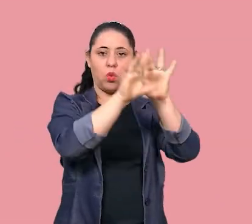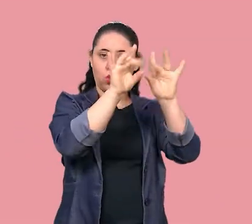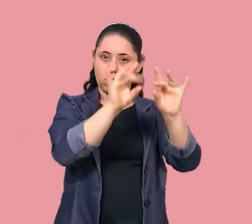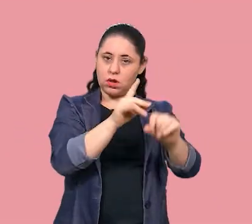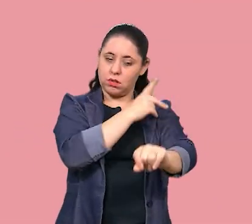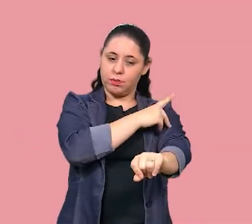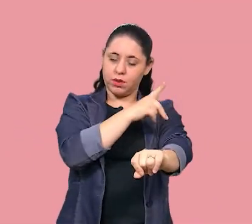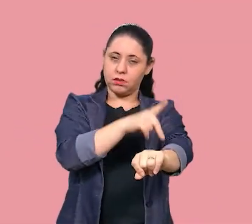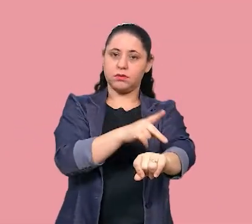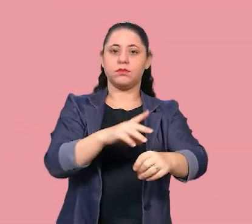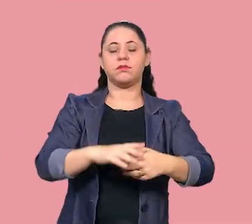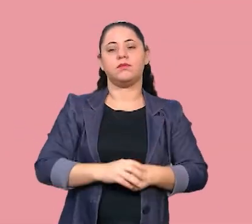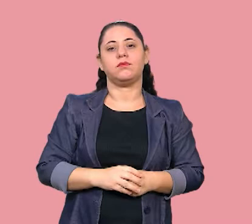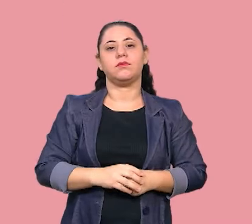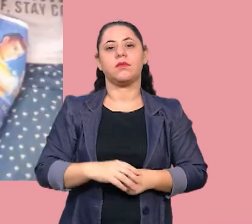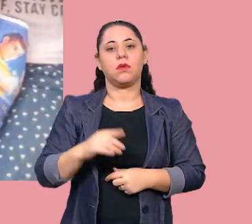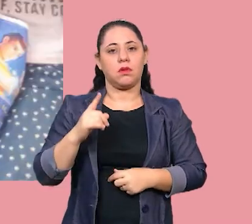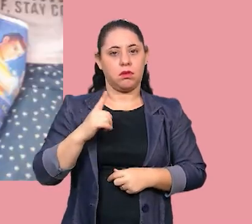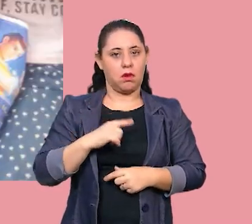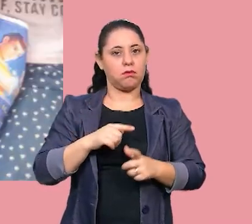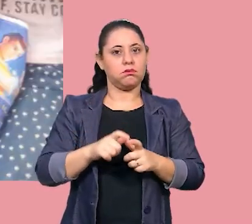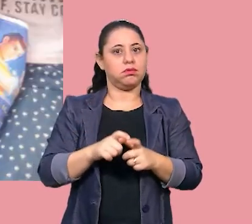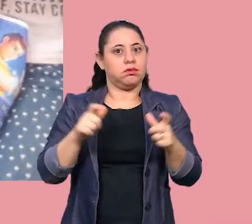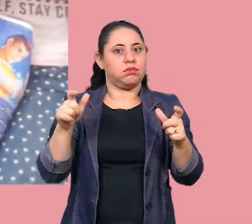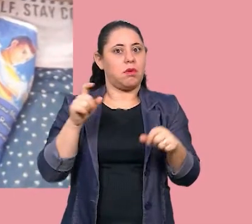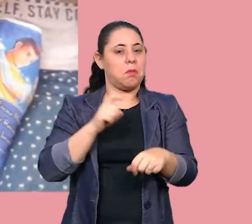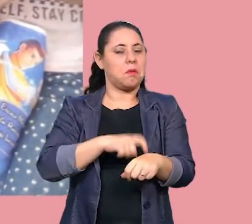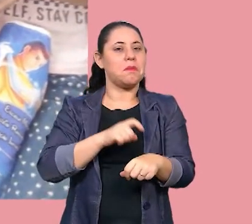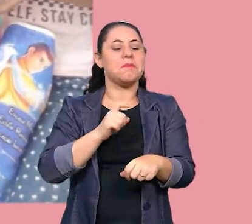nós tivemos um grande momento, né, de cultura